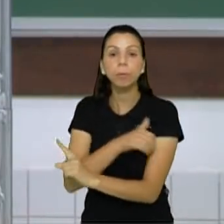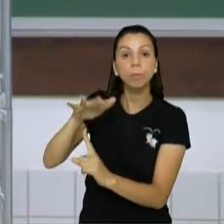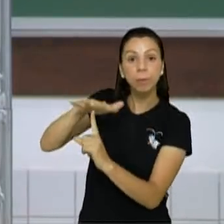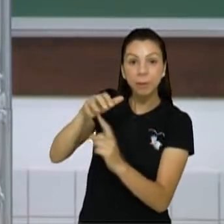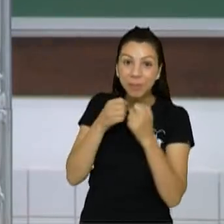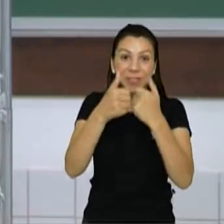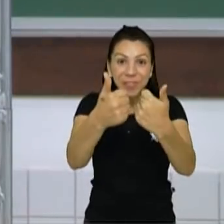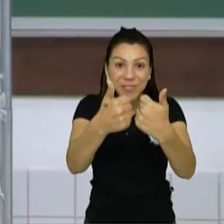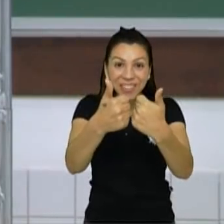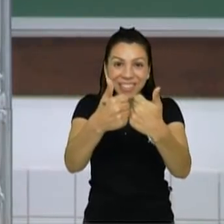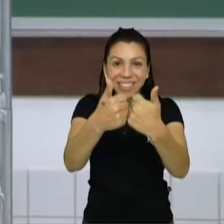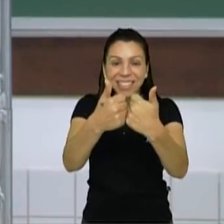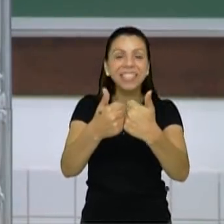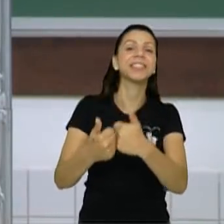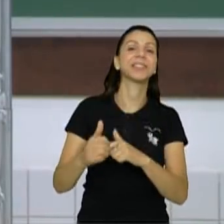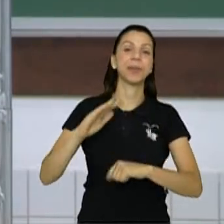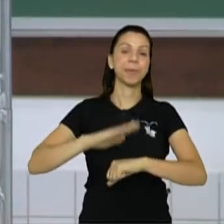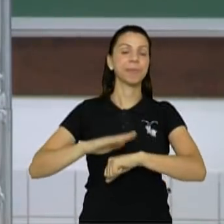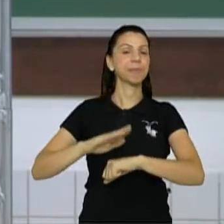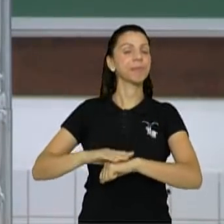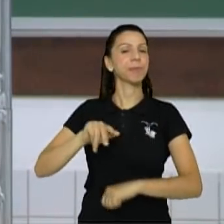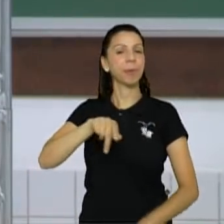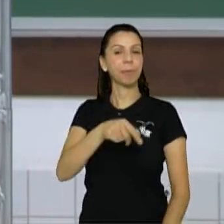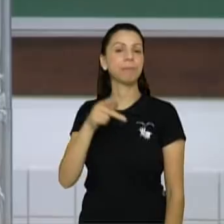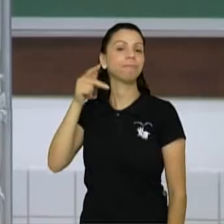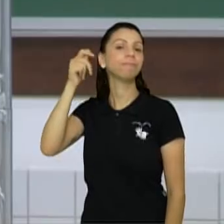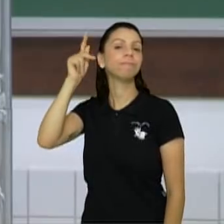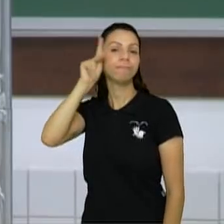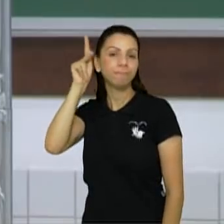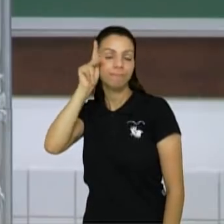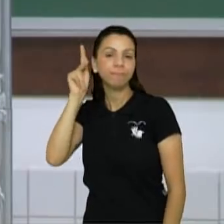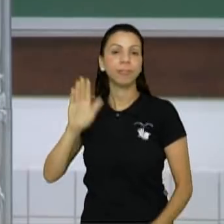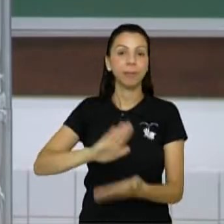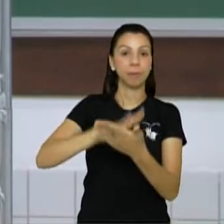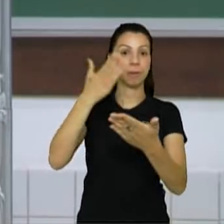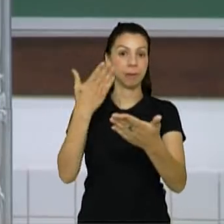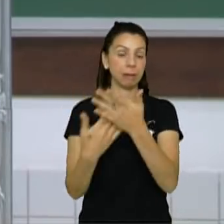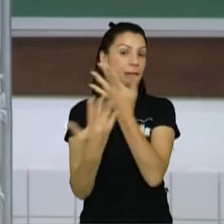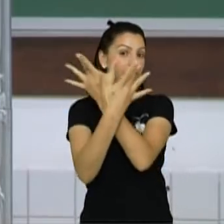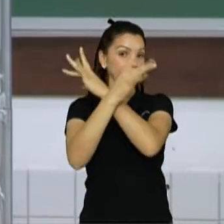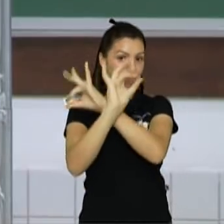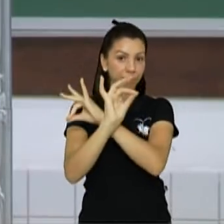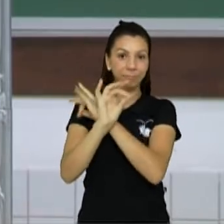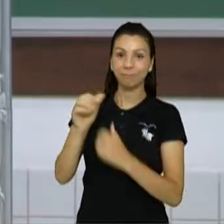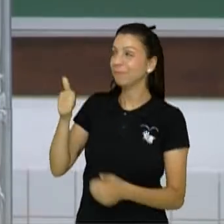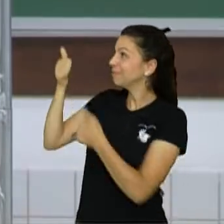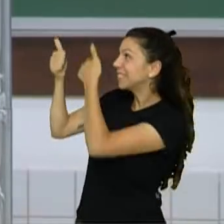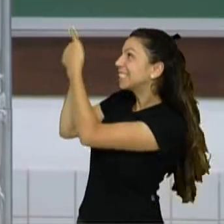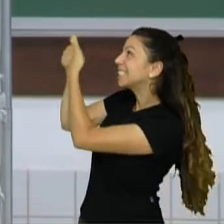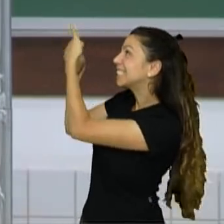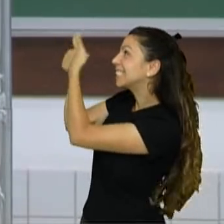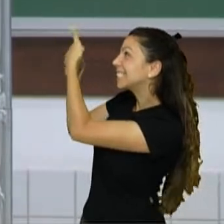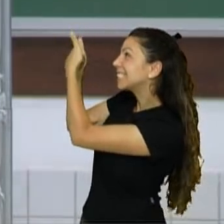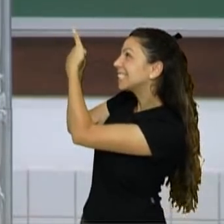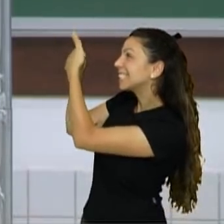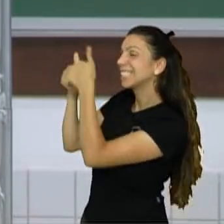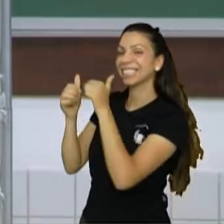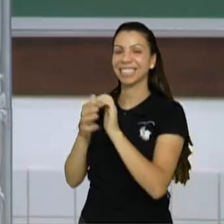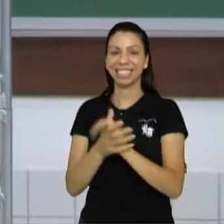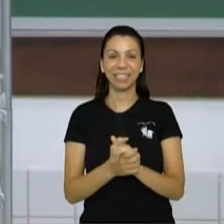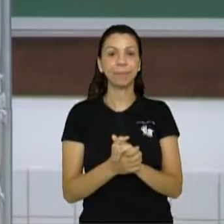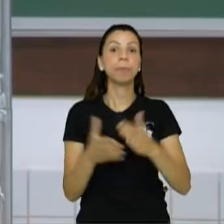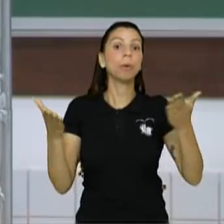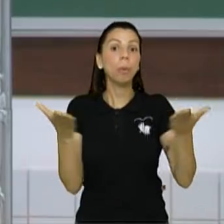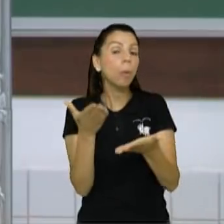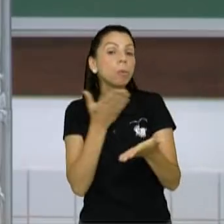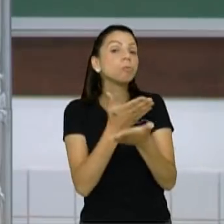Paraná! Tudo bem com vocês? Eu sou a professora Carol, a nossa intérprete é a Elaine. Tudo bem, Elaine?